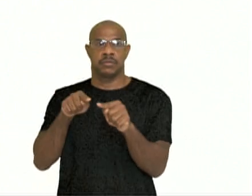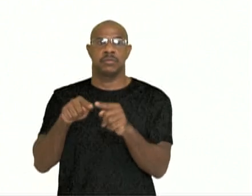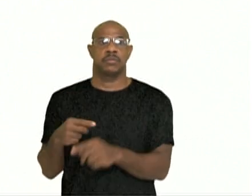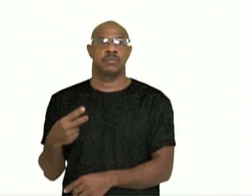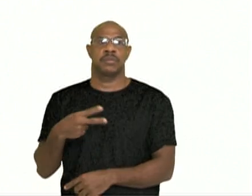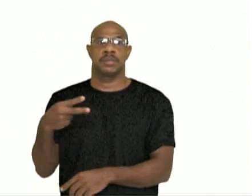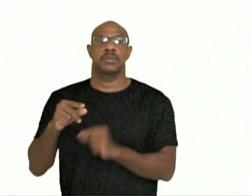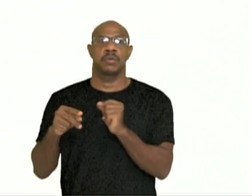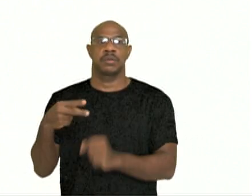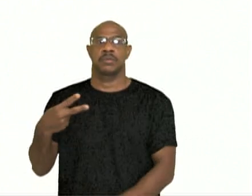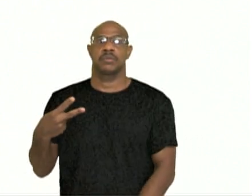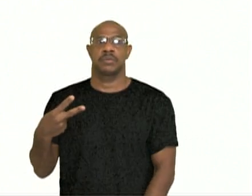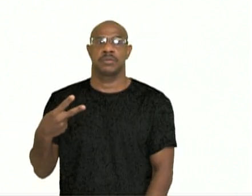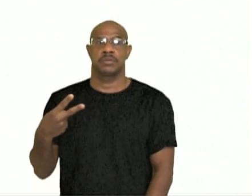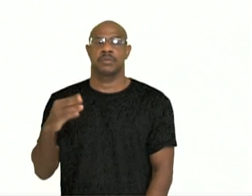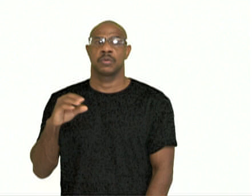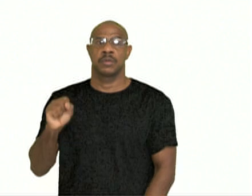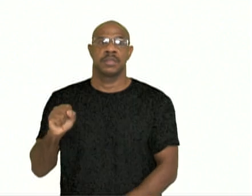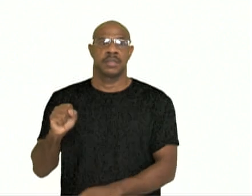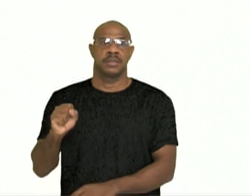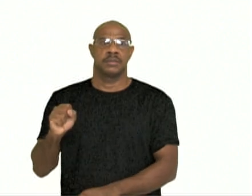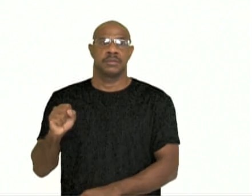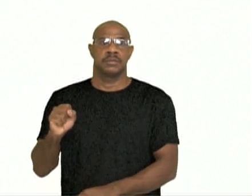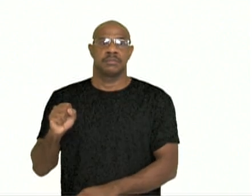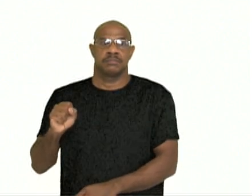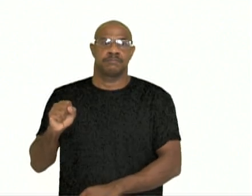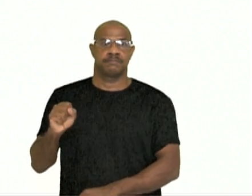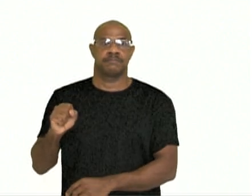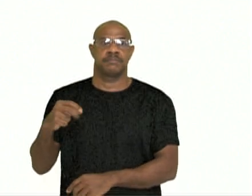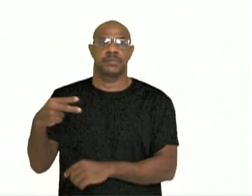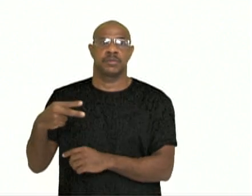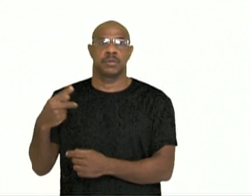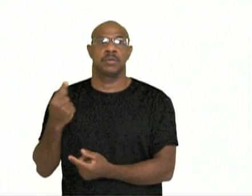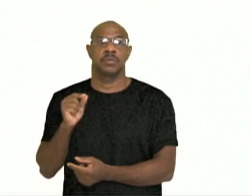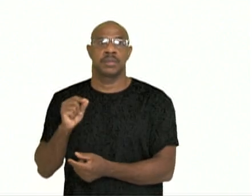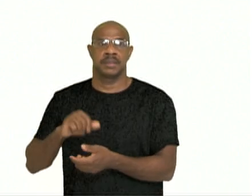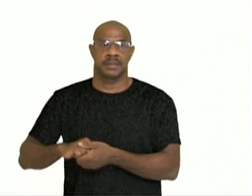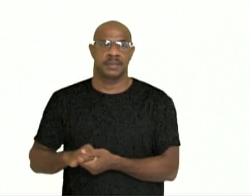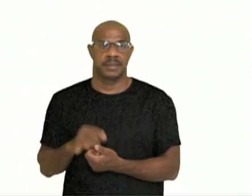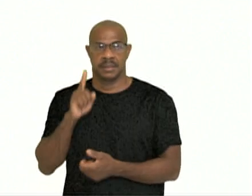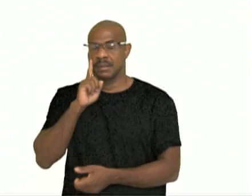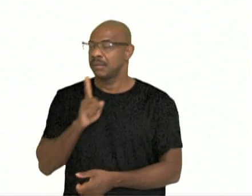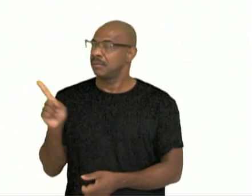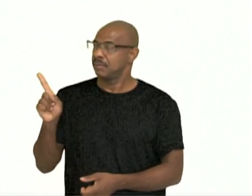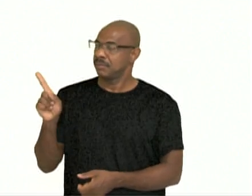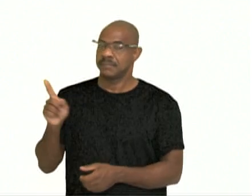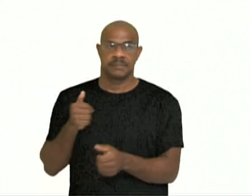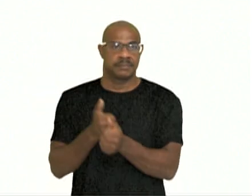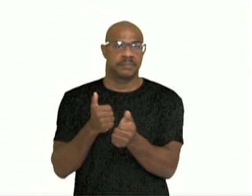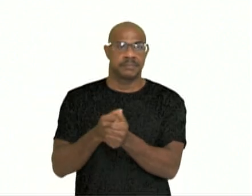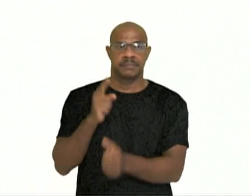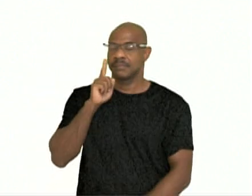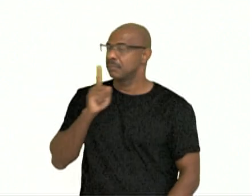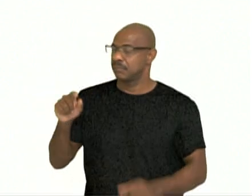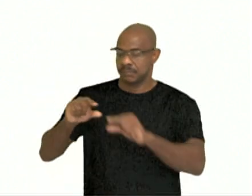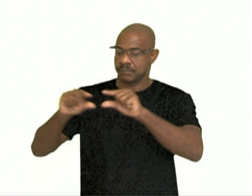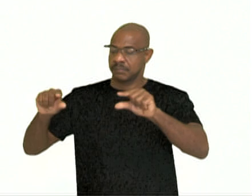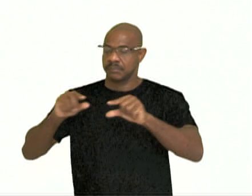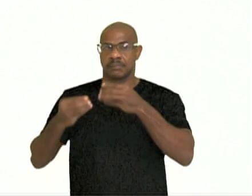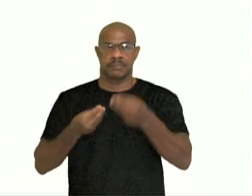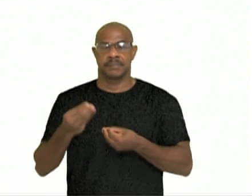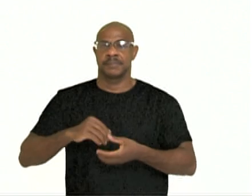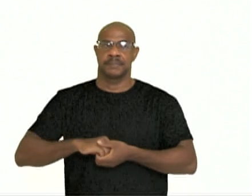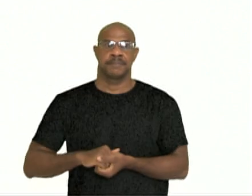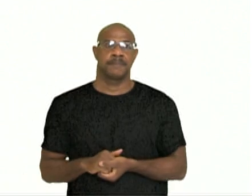de π, quanto que é mesmo? Menos 1. Então, 2 vezes menos 1, nós temos aqui menos 2 metros como posição do móvel nesse momento, nesse